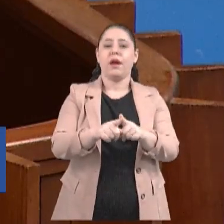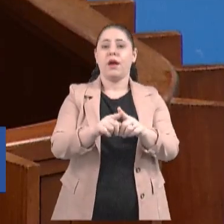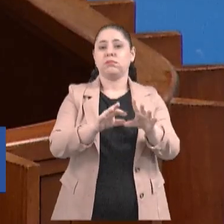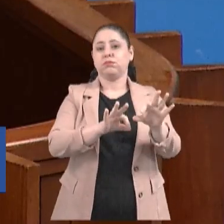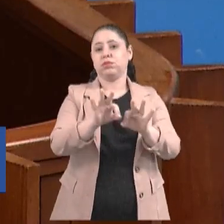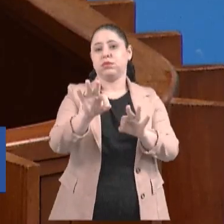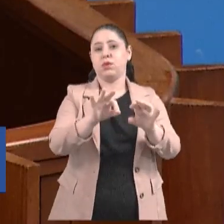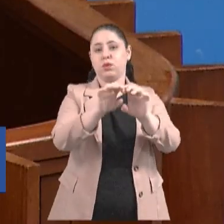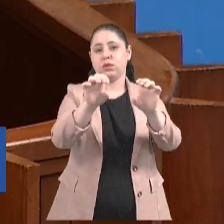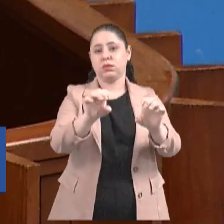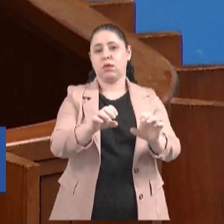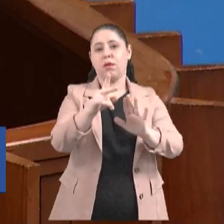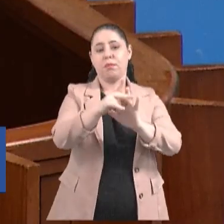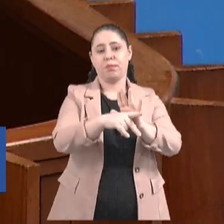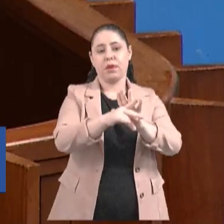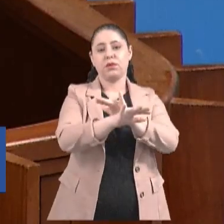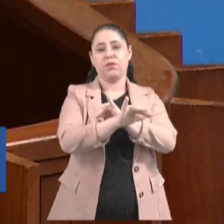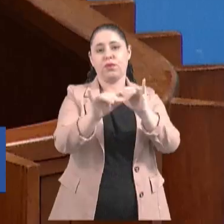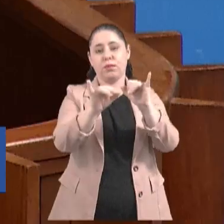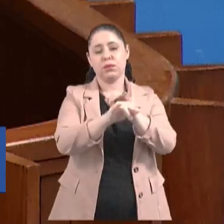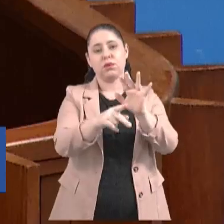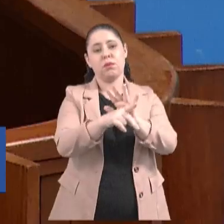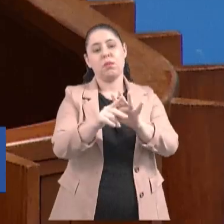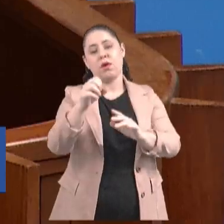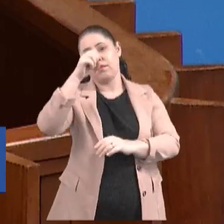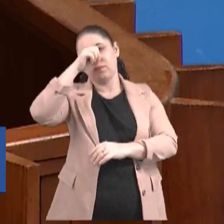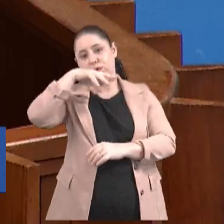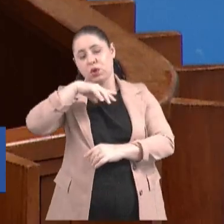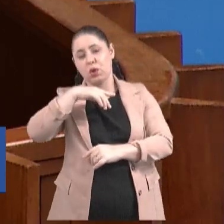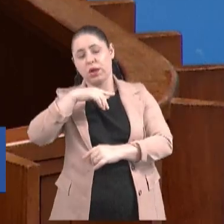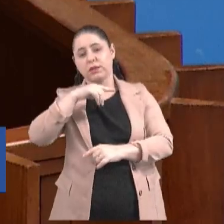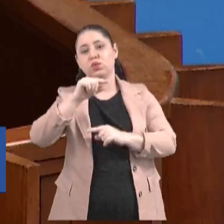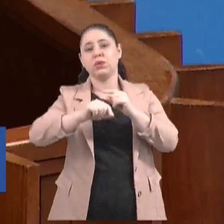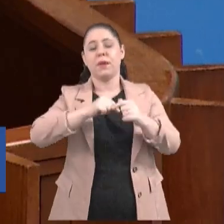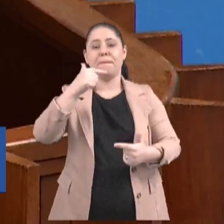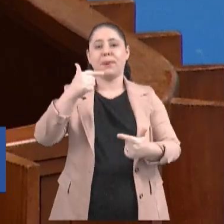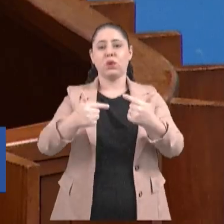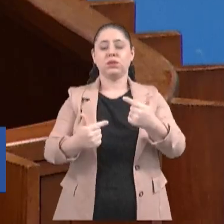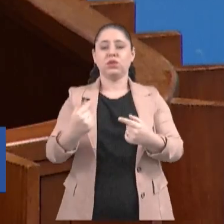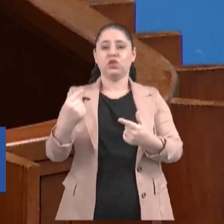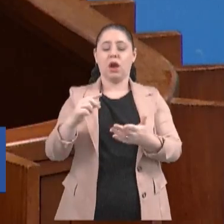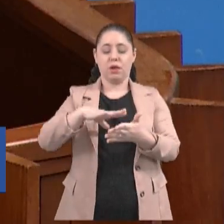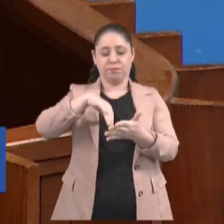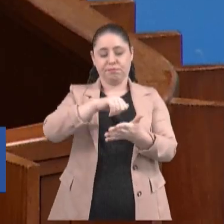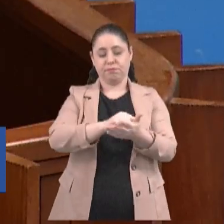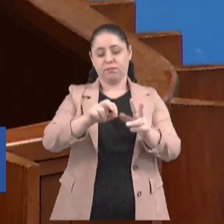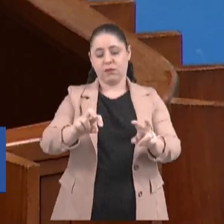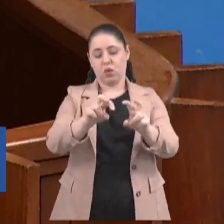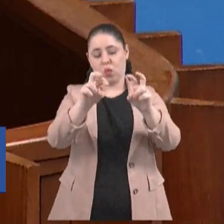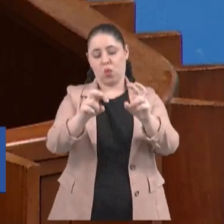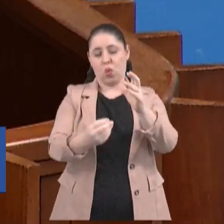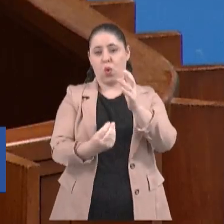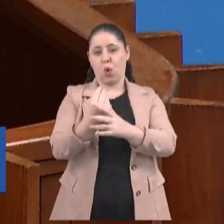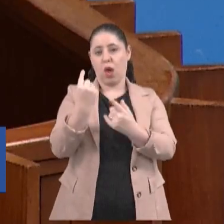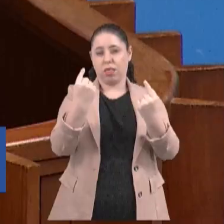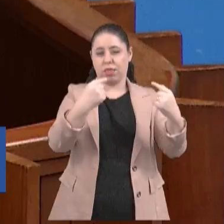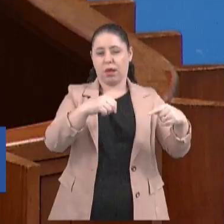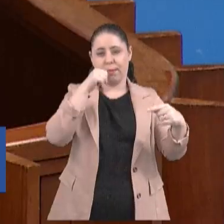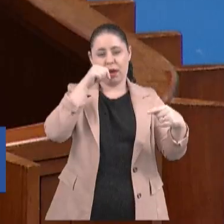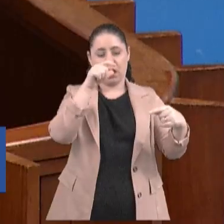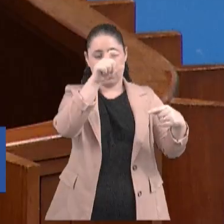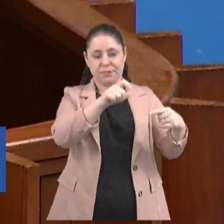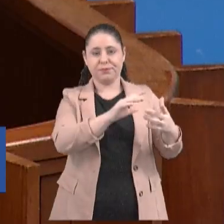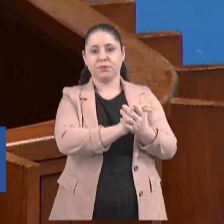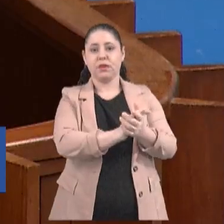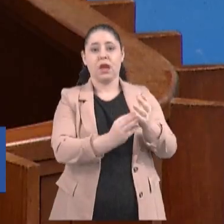estadual do Sistema Integrado de Informações sobre Violência Política Digital contra as Mulheres, instituir comitê gestor